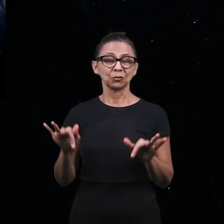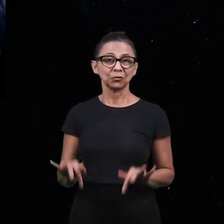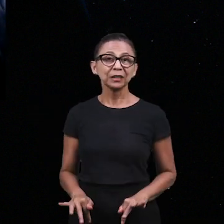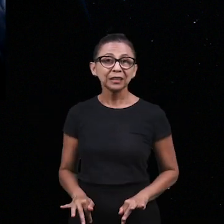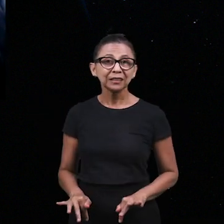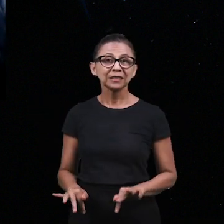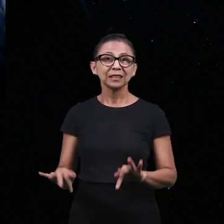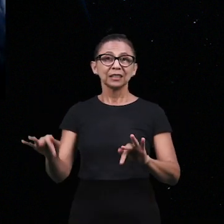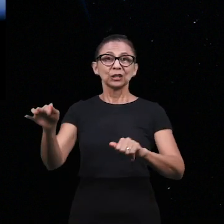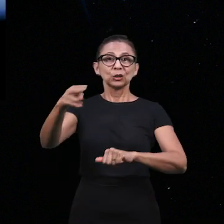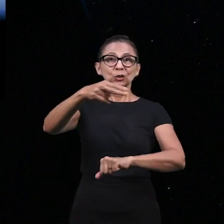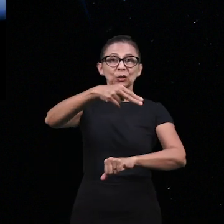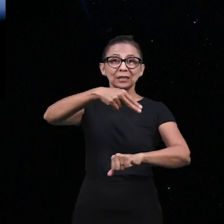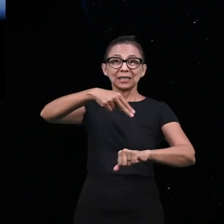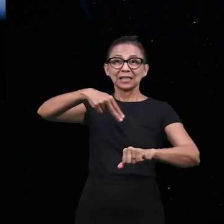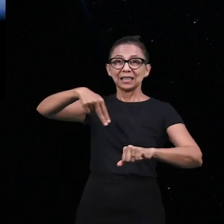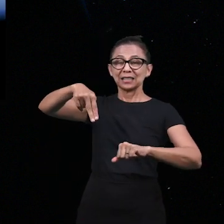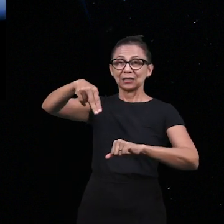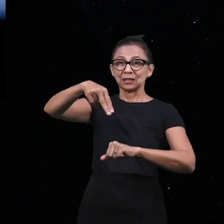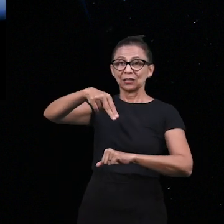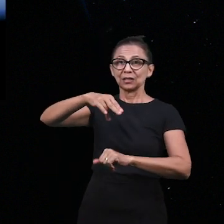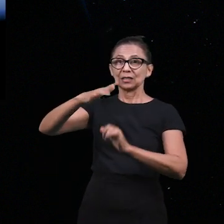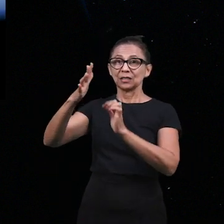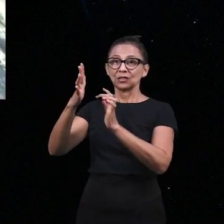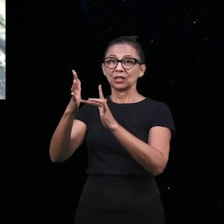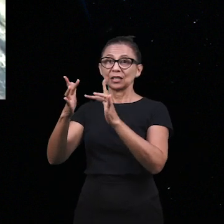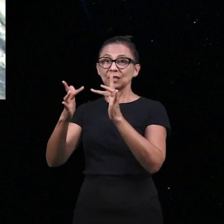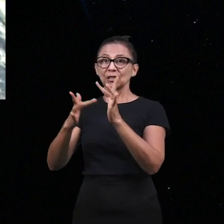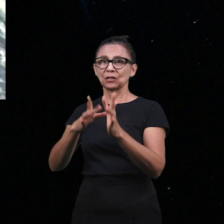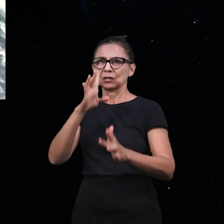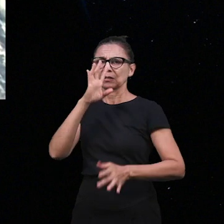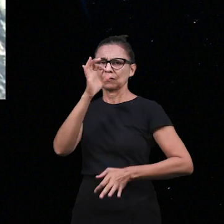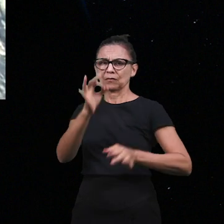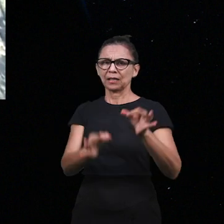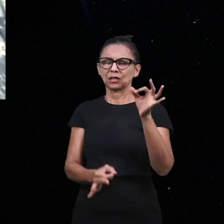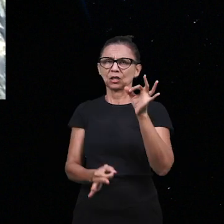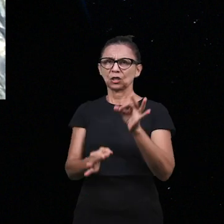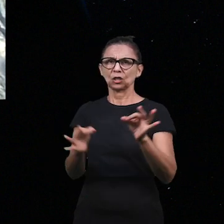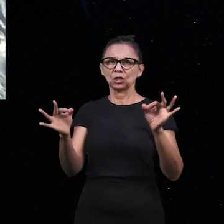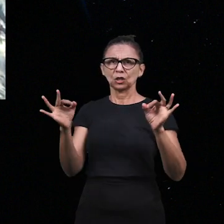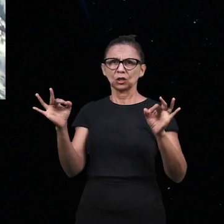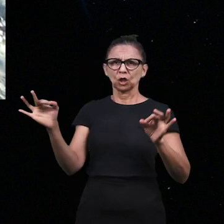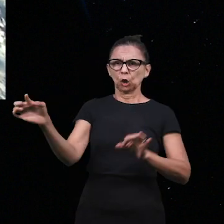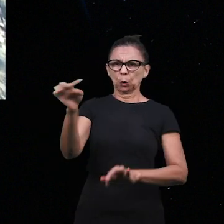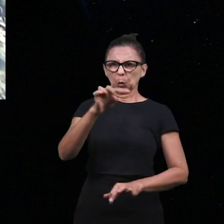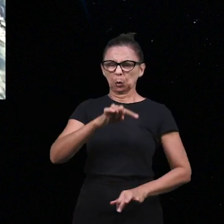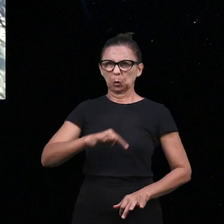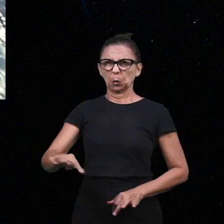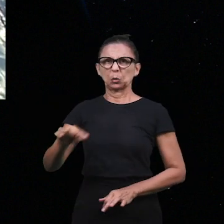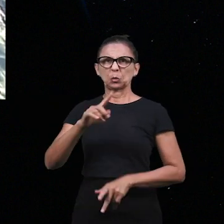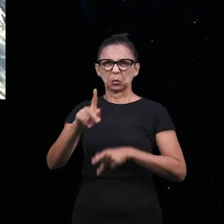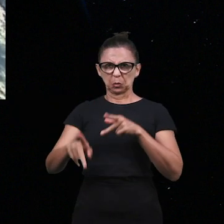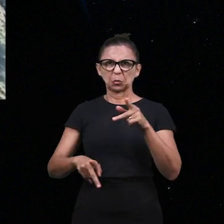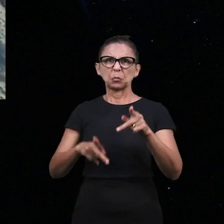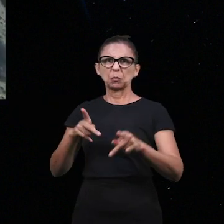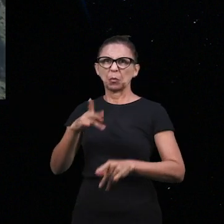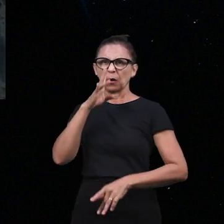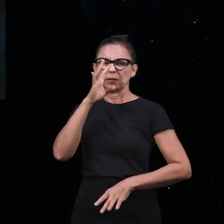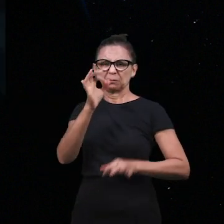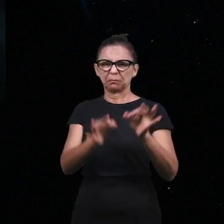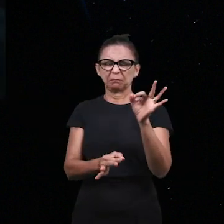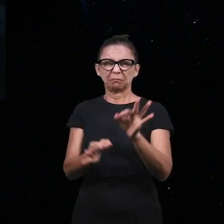as nações há de julgar, todos grandes e pequenos o juiz há de encarar, e